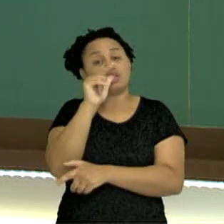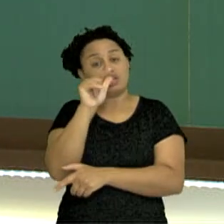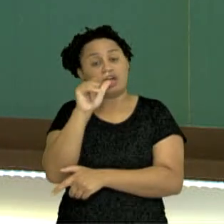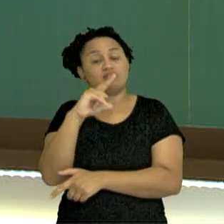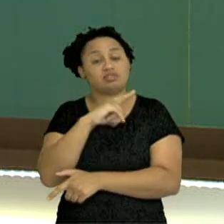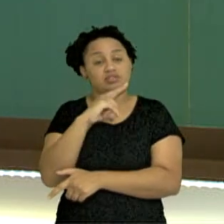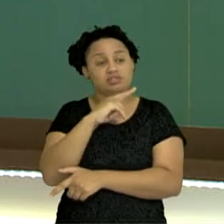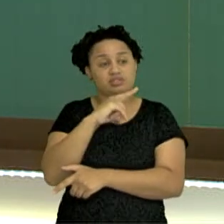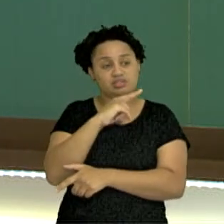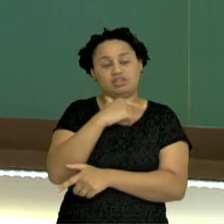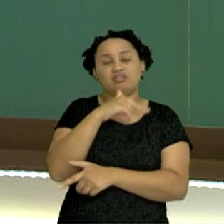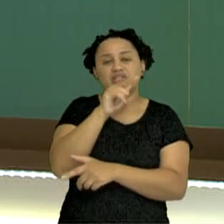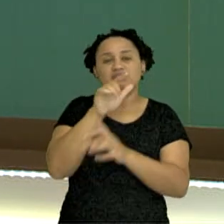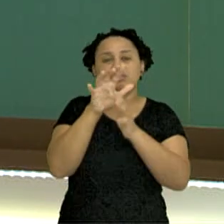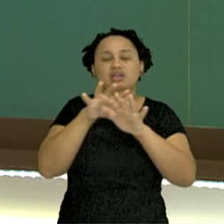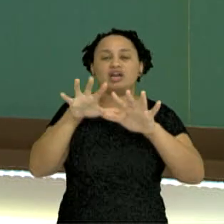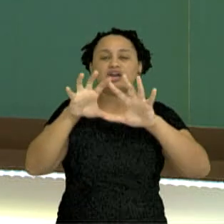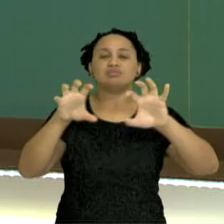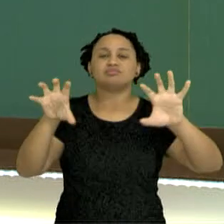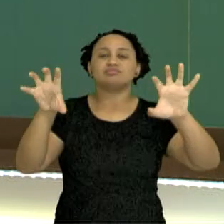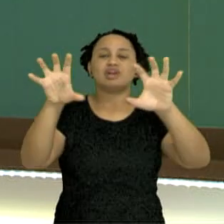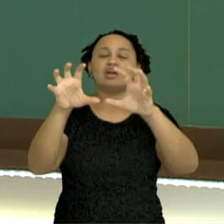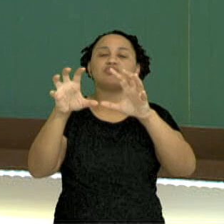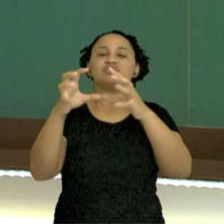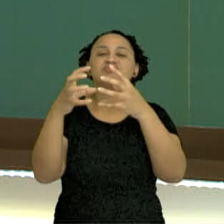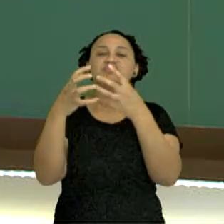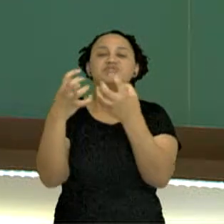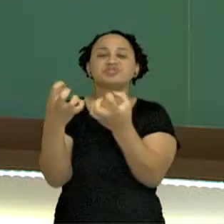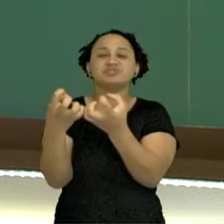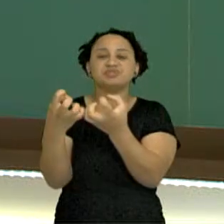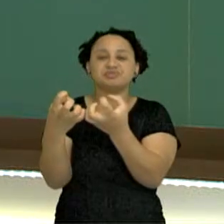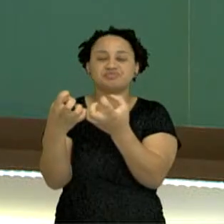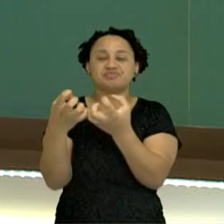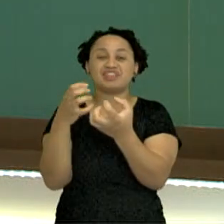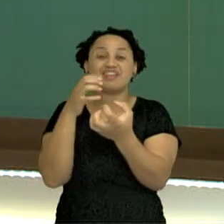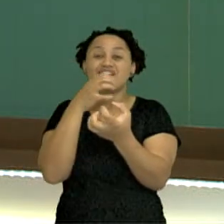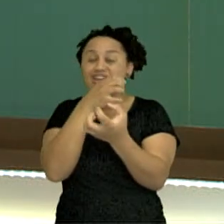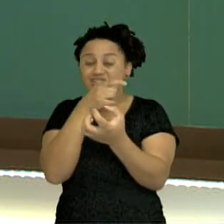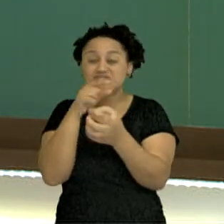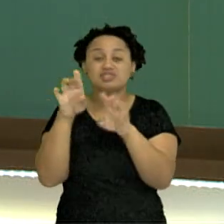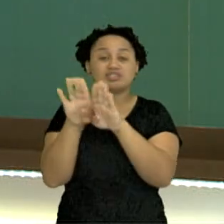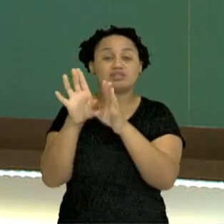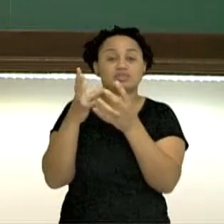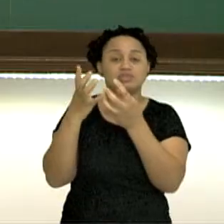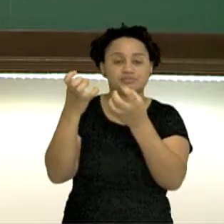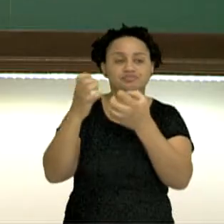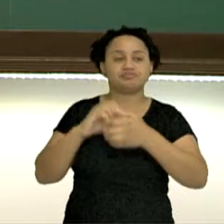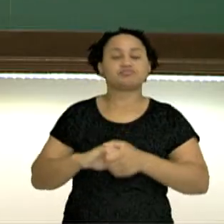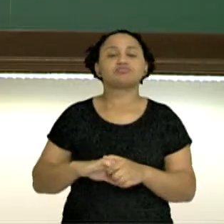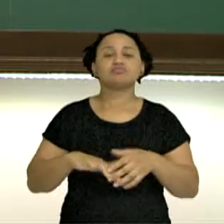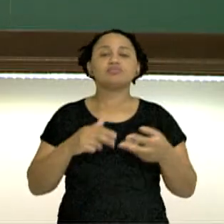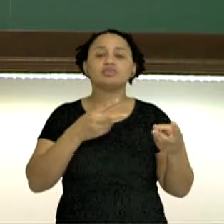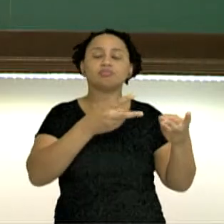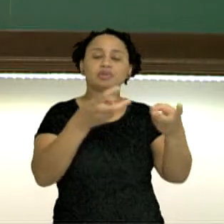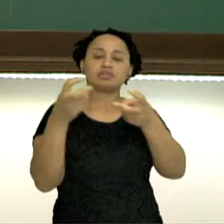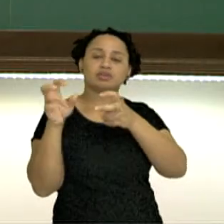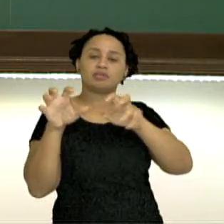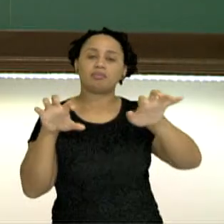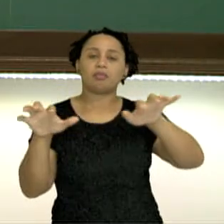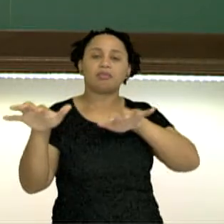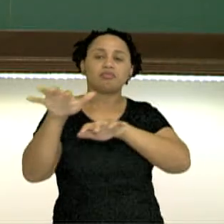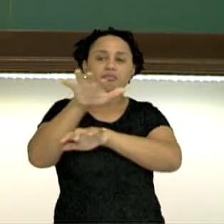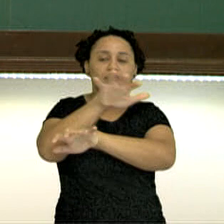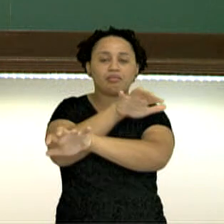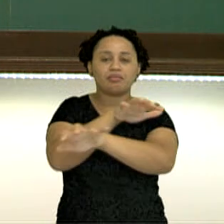corpos hídricos, nós vamos ter o quê? Nós vamos ter massas de ar quentes e secas. E perceba que essa movimentação